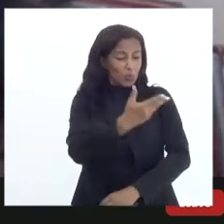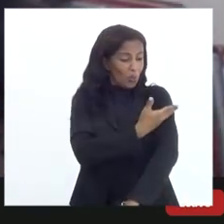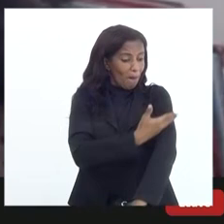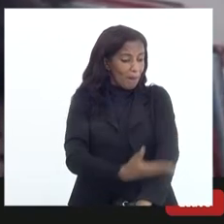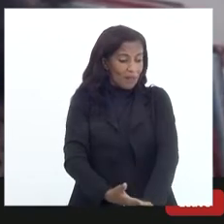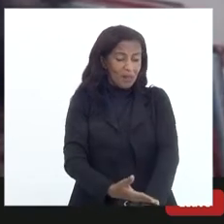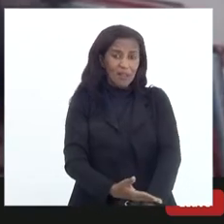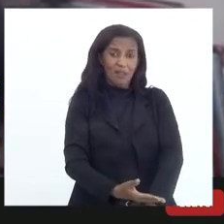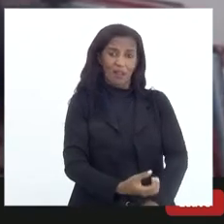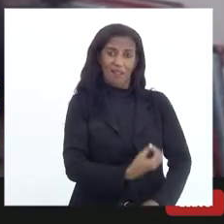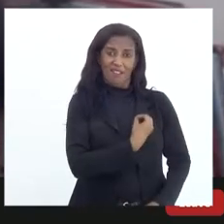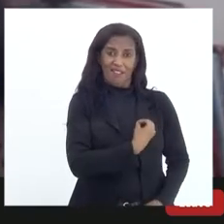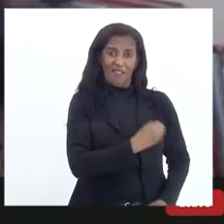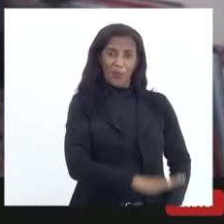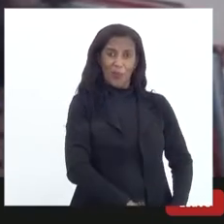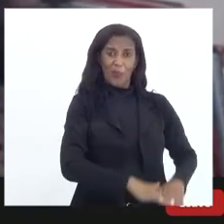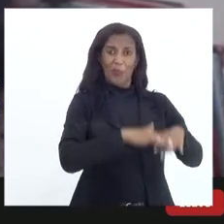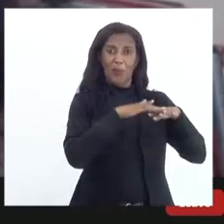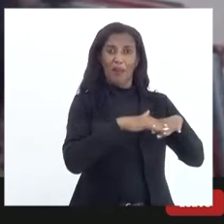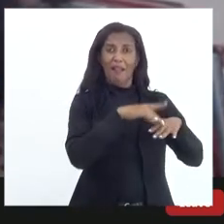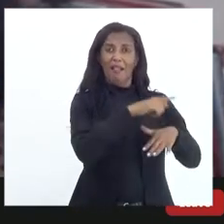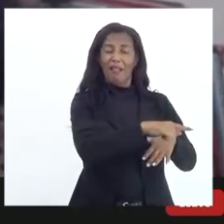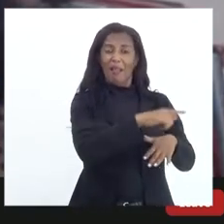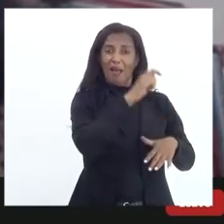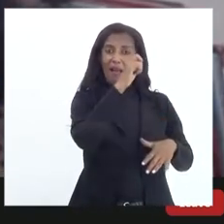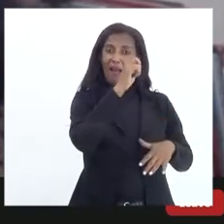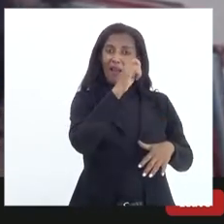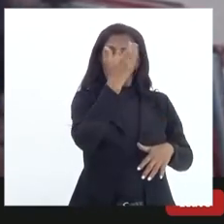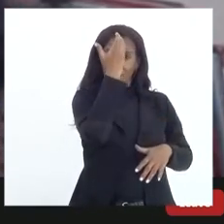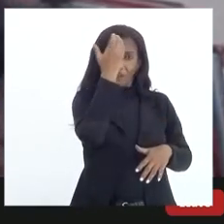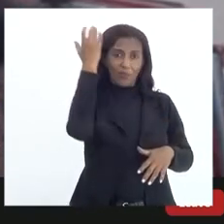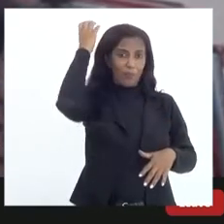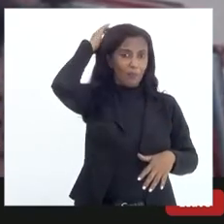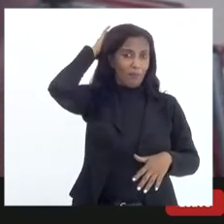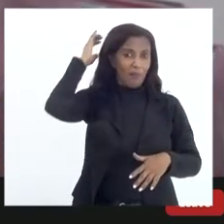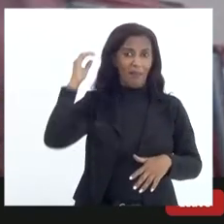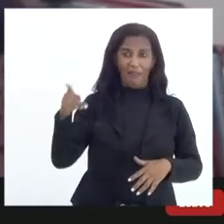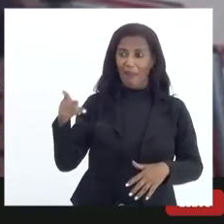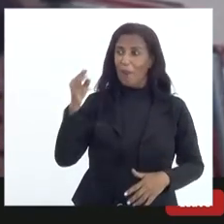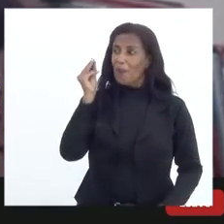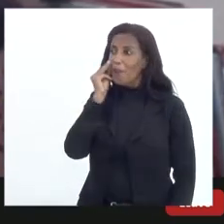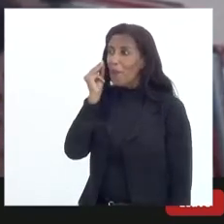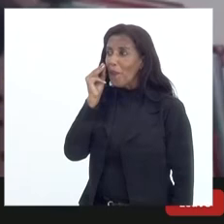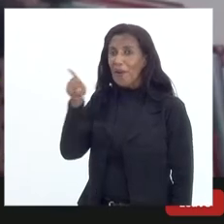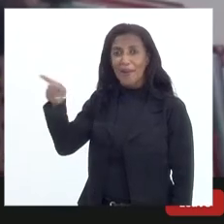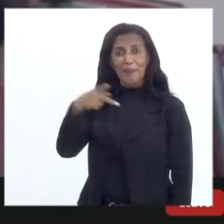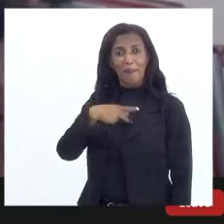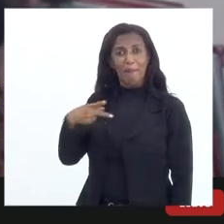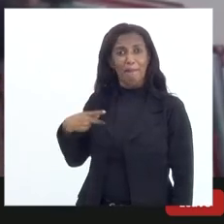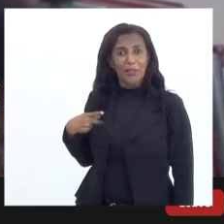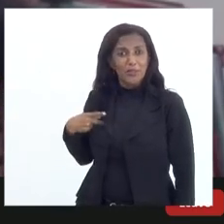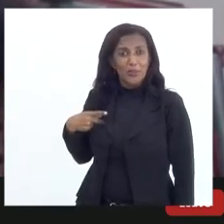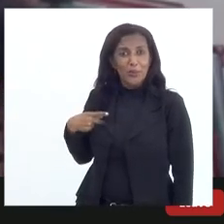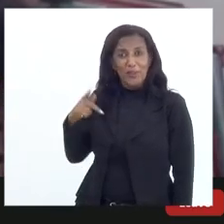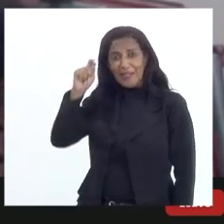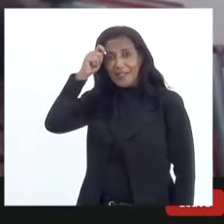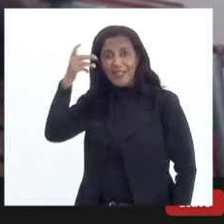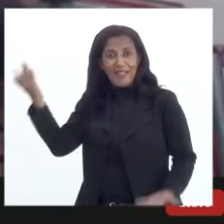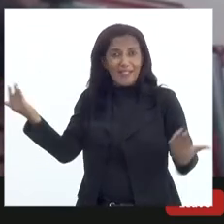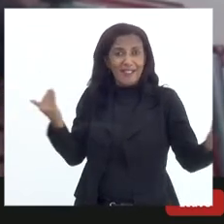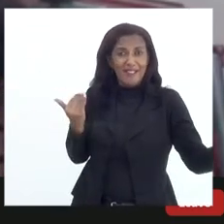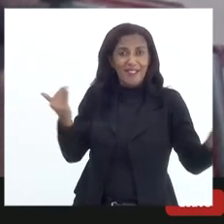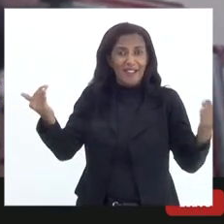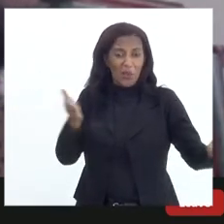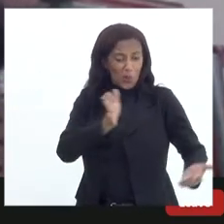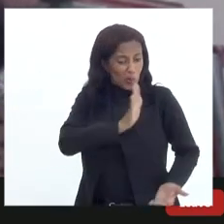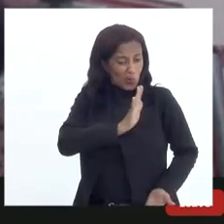candomblé, Mônica é uma negra pastora, né? A gente tem, o nosso coração fala para alguma coisa, escolhe alguma coisa, né? Não